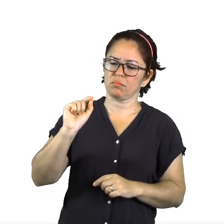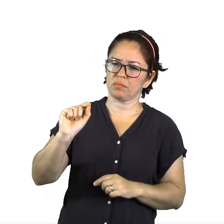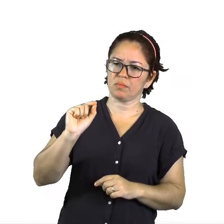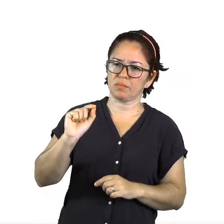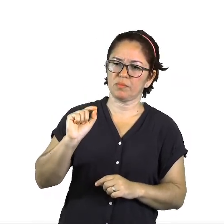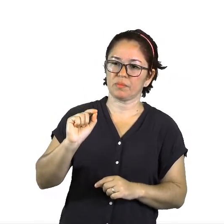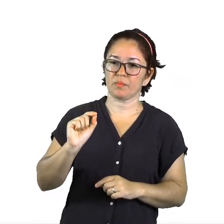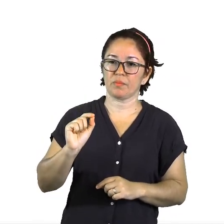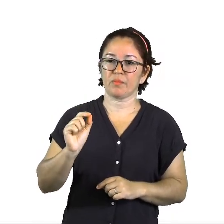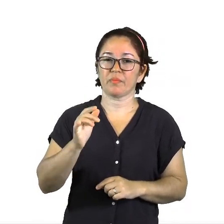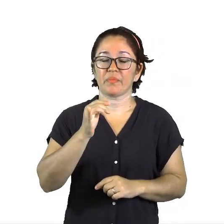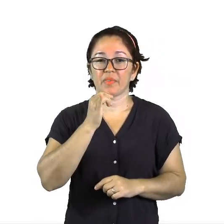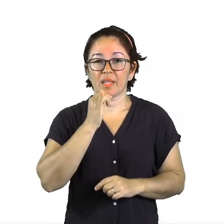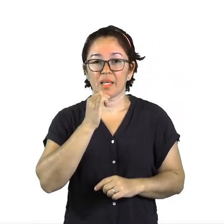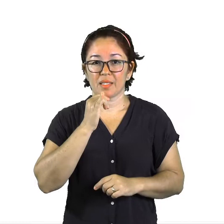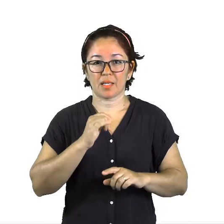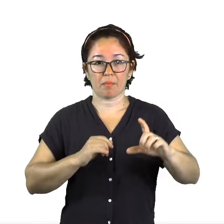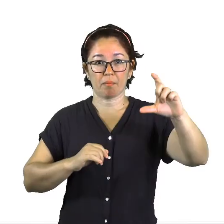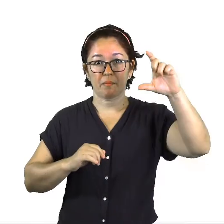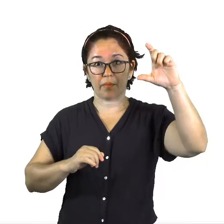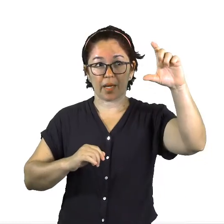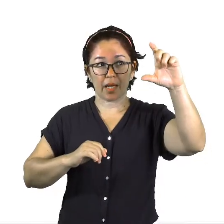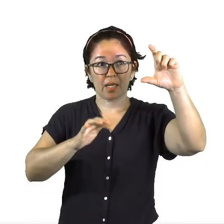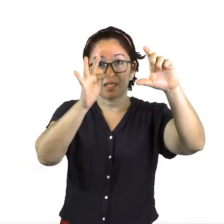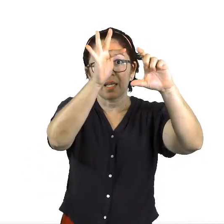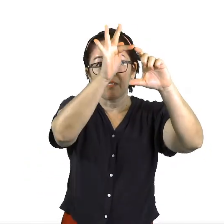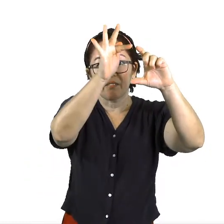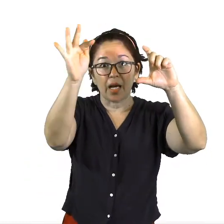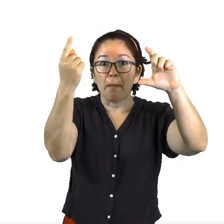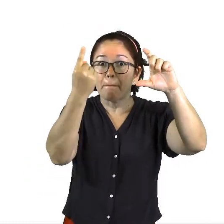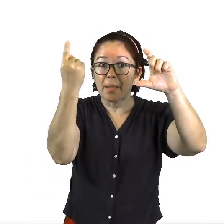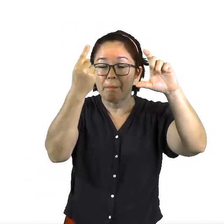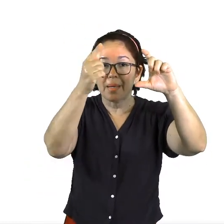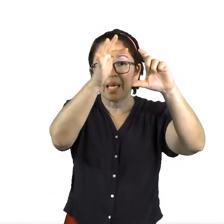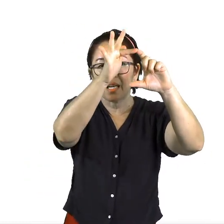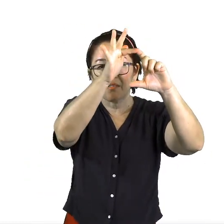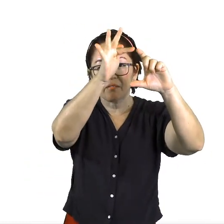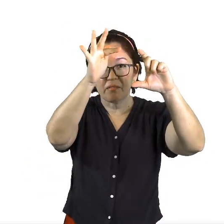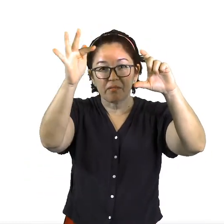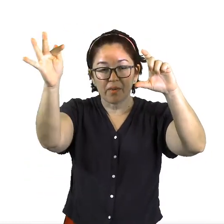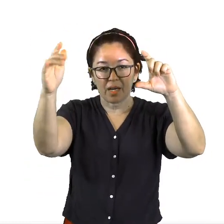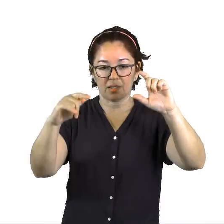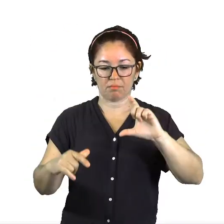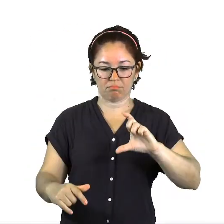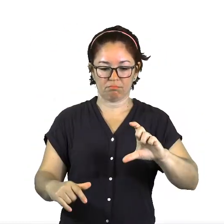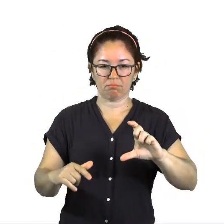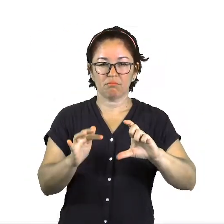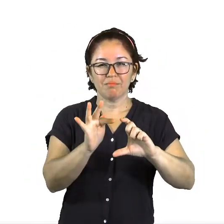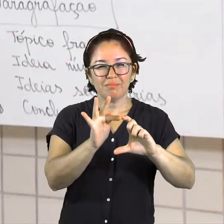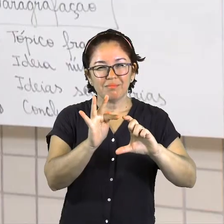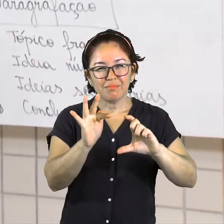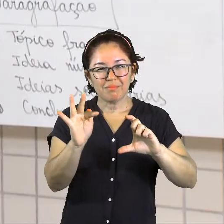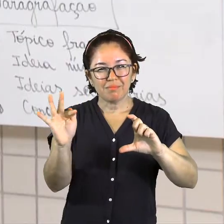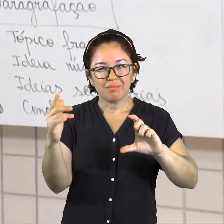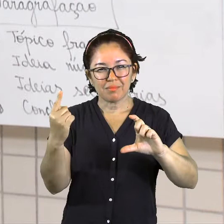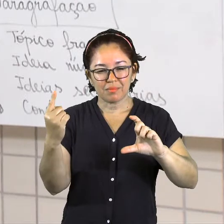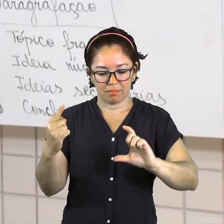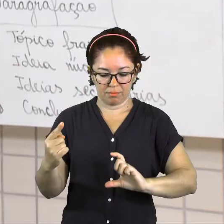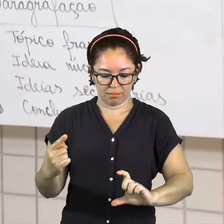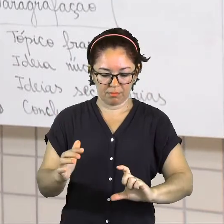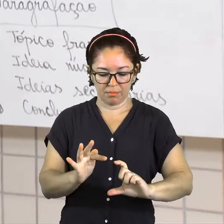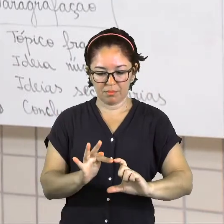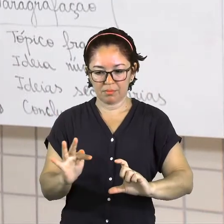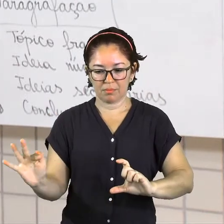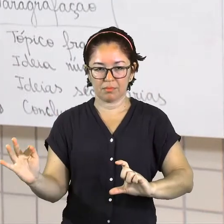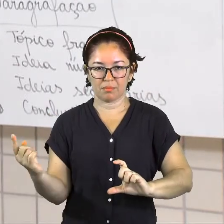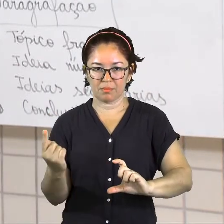inicial de cada parágrafo. Frase que resume a ideia a ser desenvolvida. Então, toda vez que você vai iniciar um